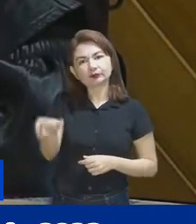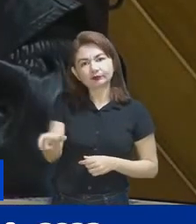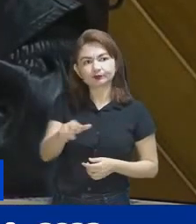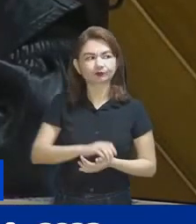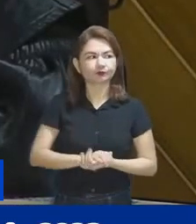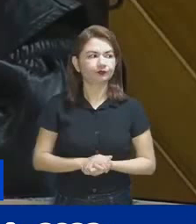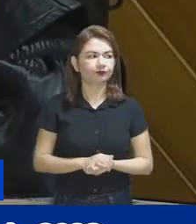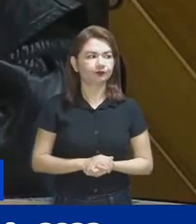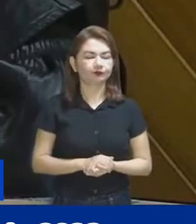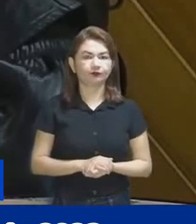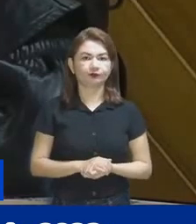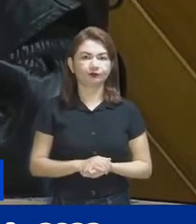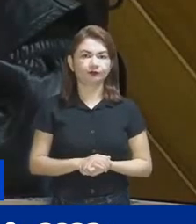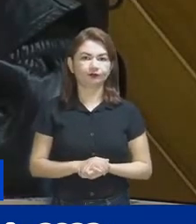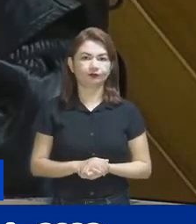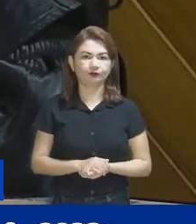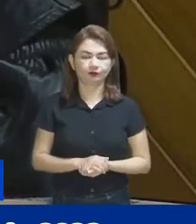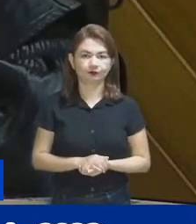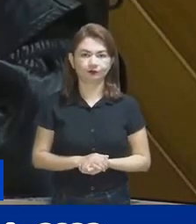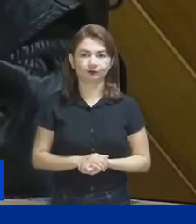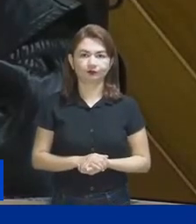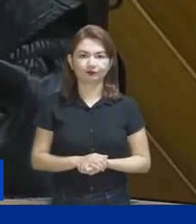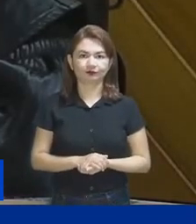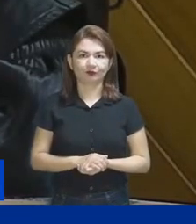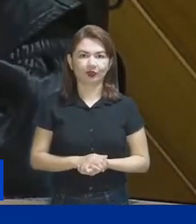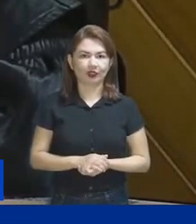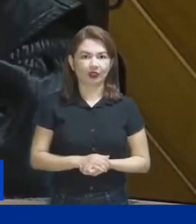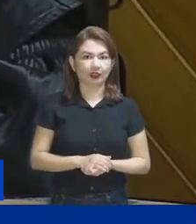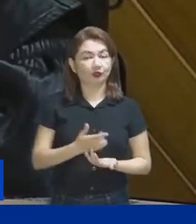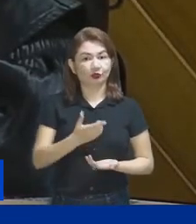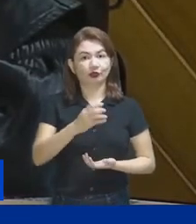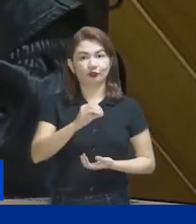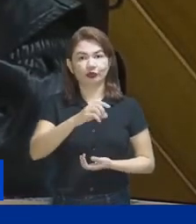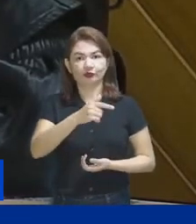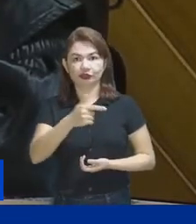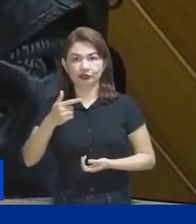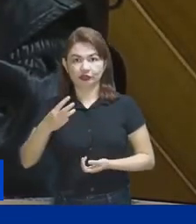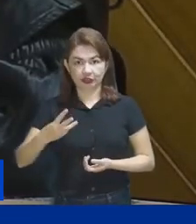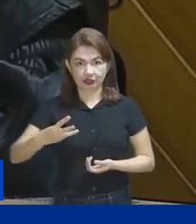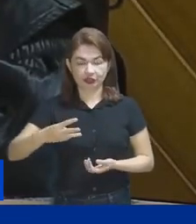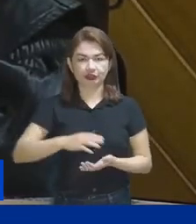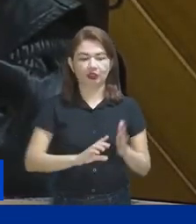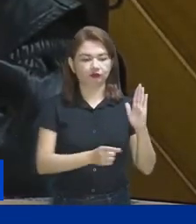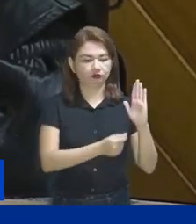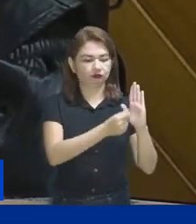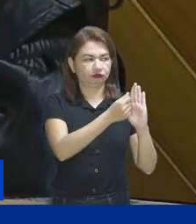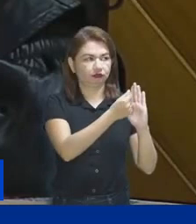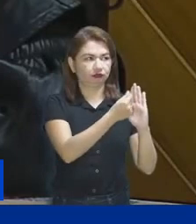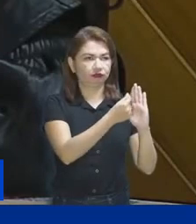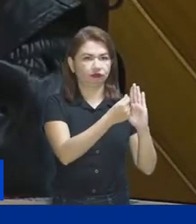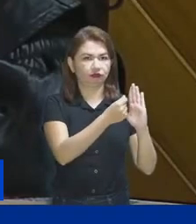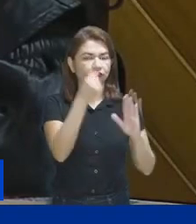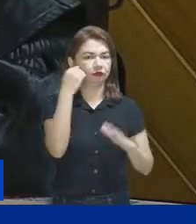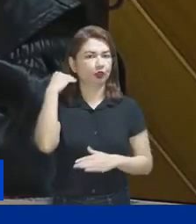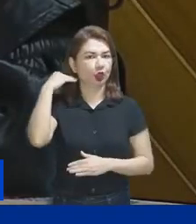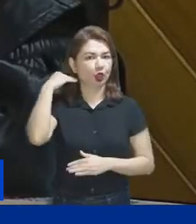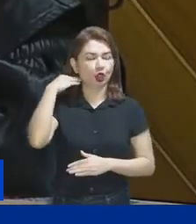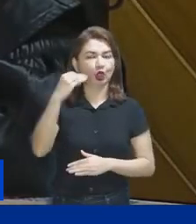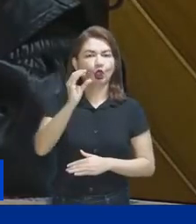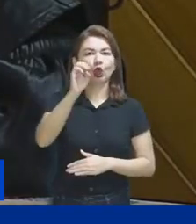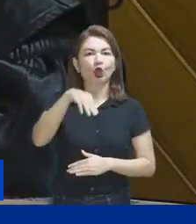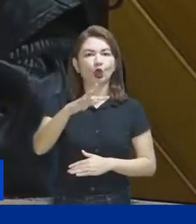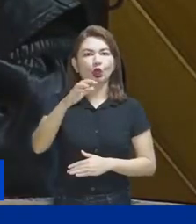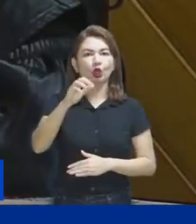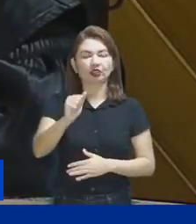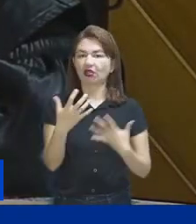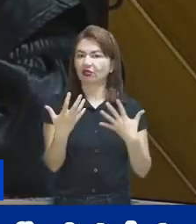de número 8115, do ano de 2023, que julgou desaprovadas suas contas. Na prestação de contas, em